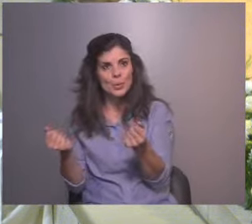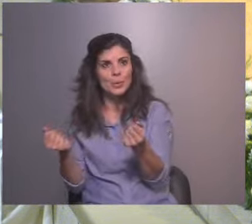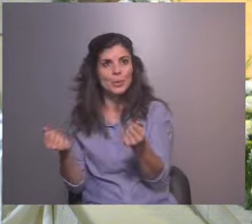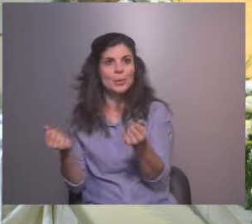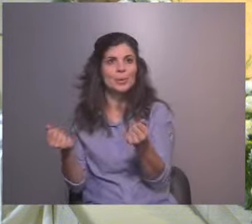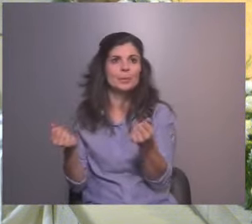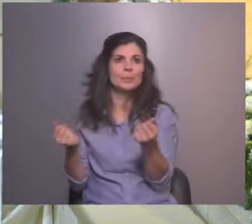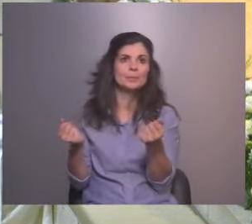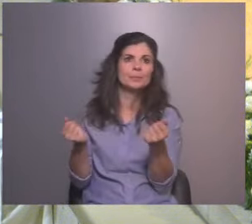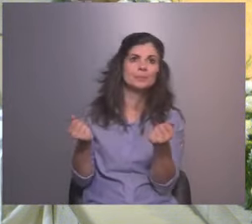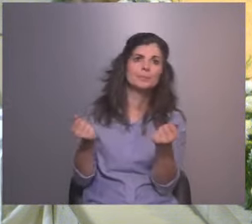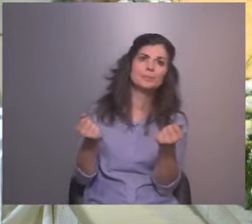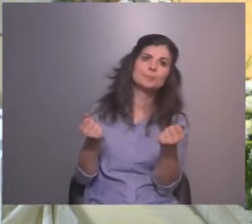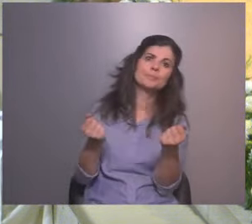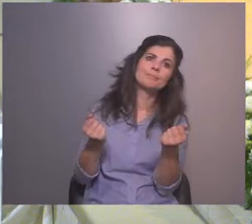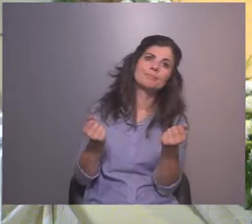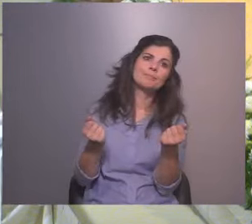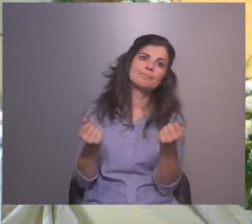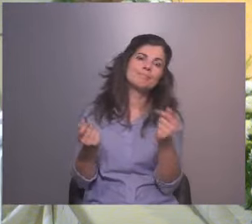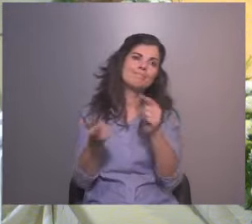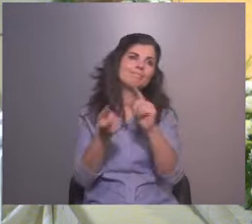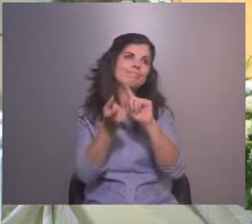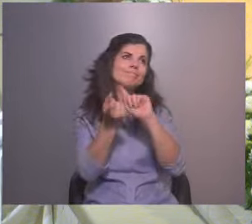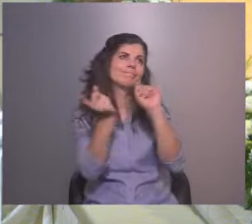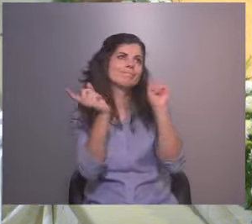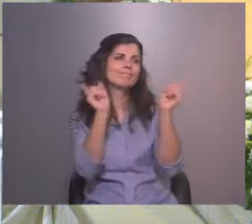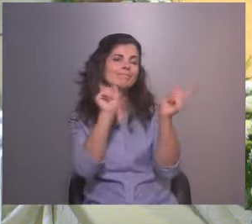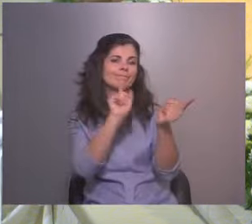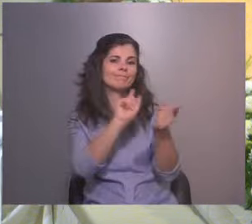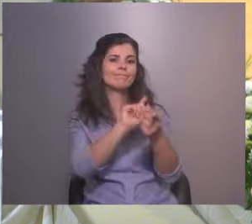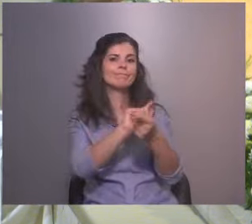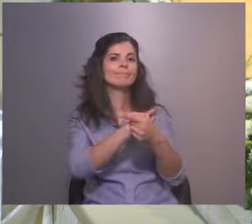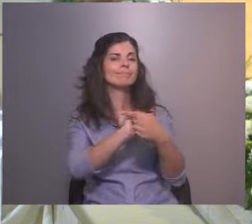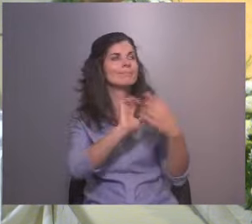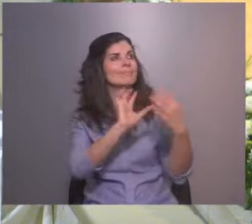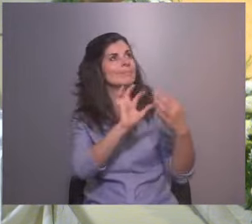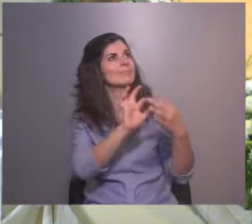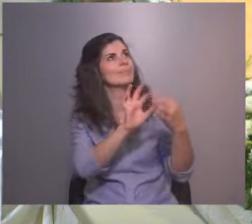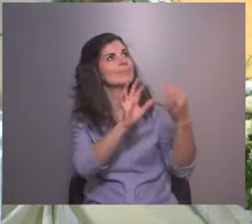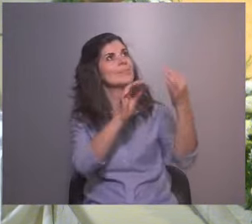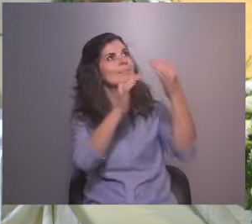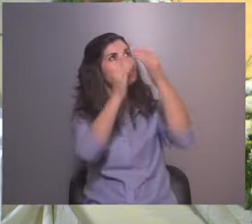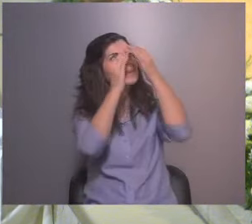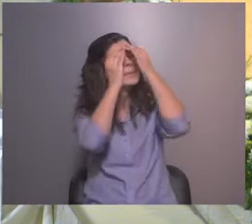pecados. Muito bem. E em